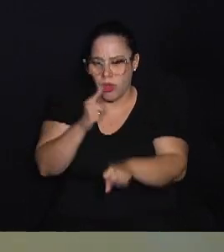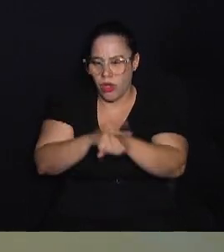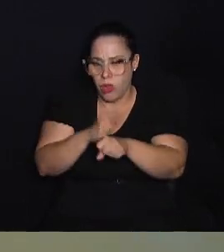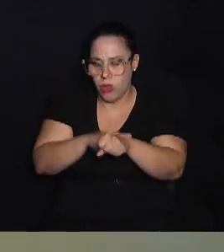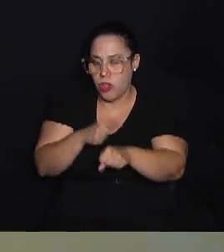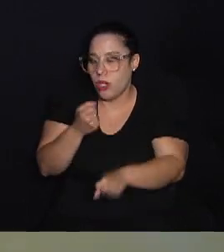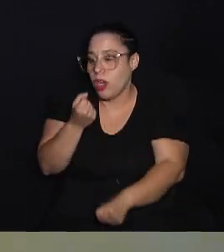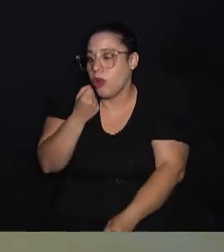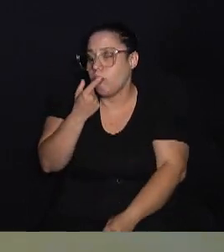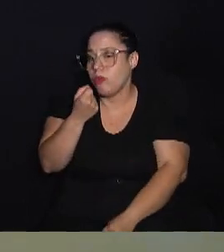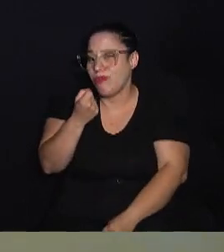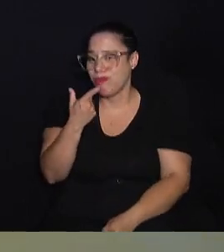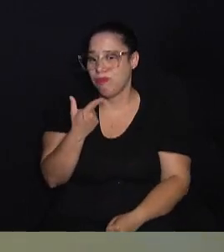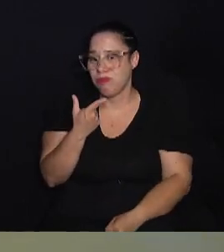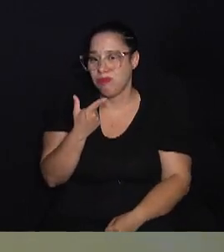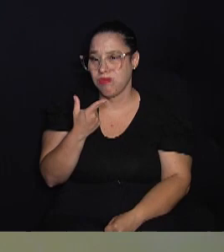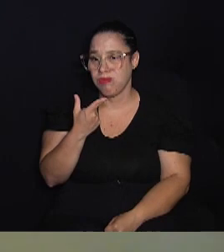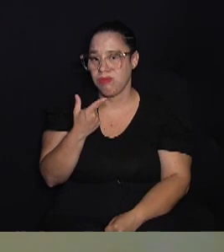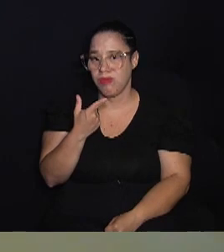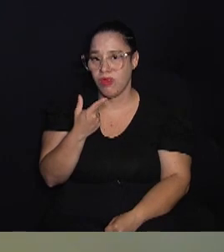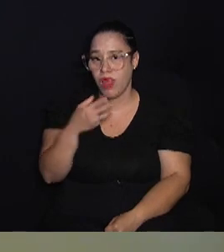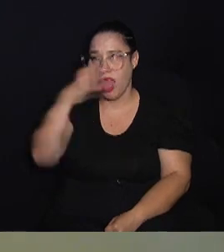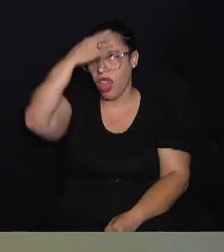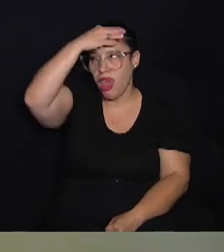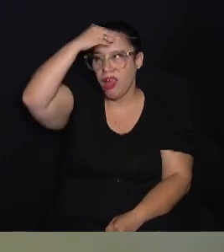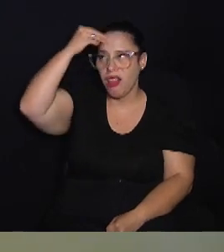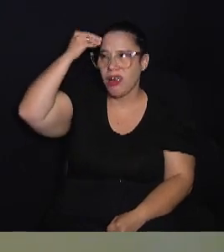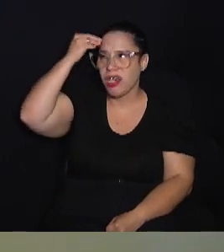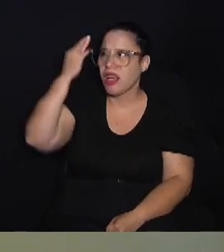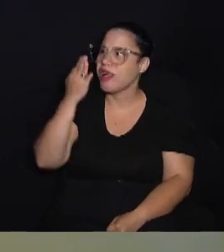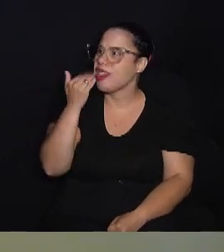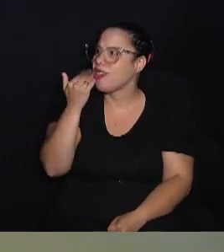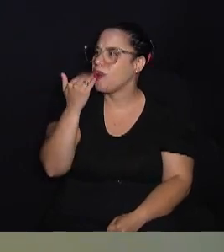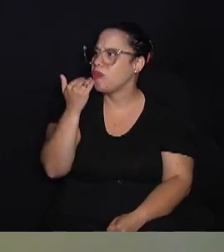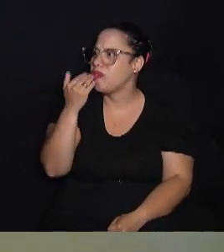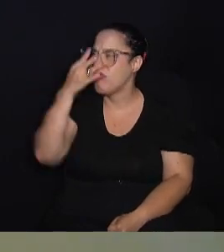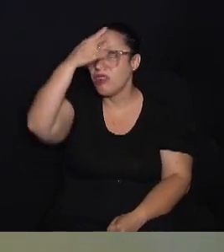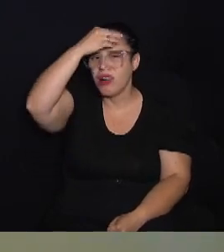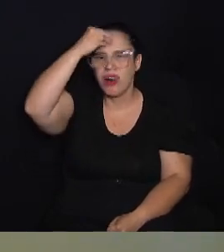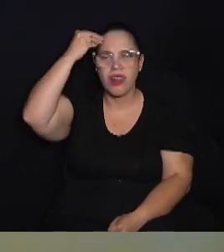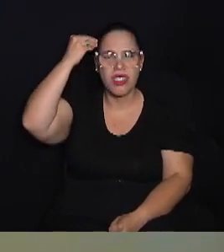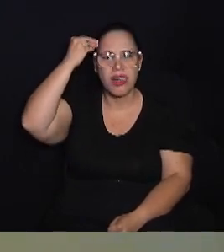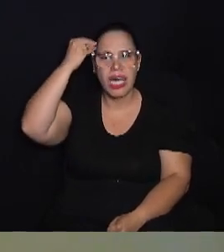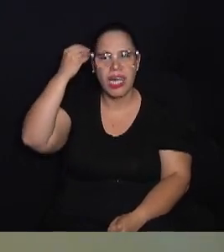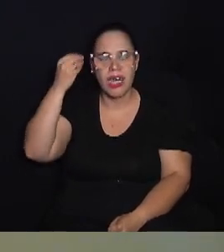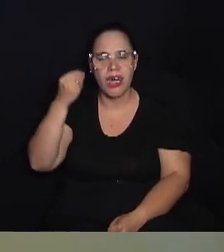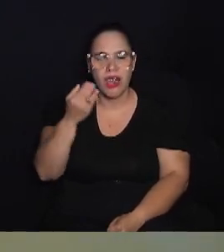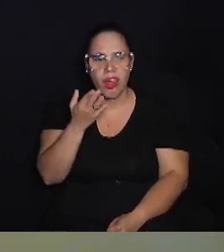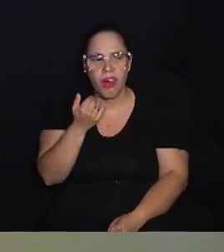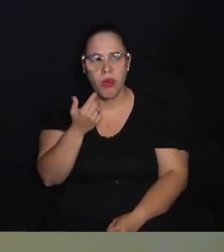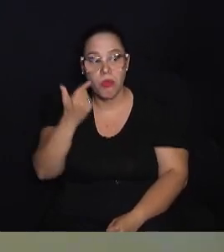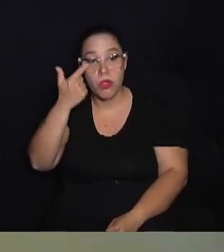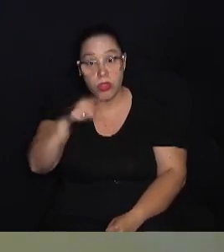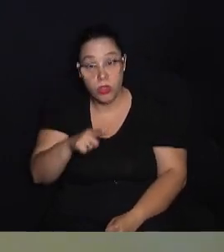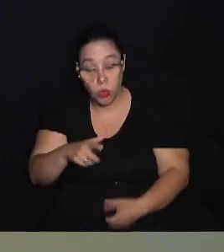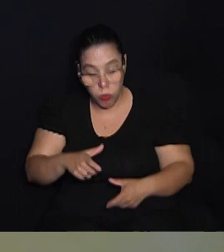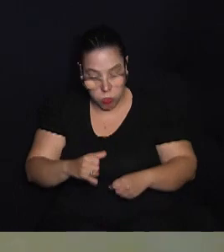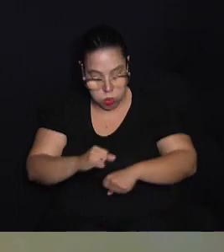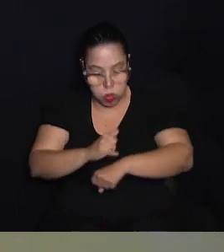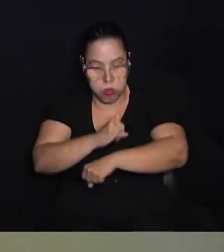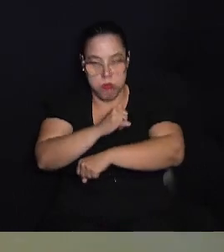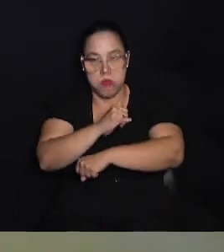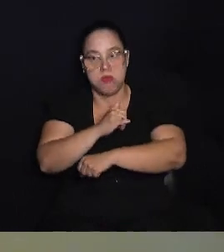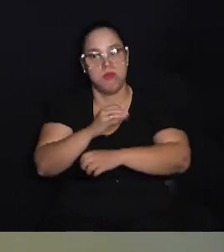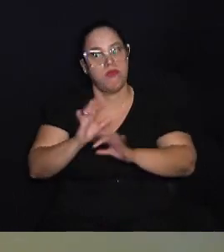horário de medicamento, né? Às vezes o paciente esquece que comeu, tem paciente que esquece que comeu, quer comer 2 vezes, e aí ganha